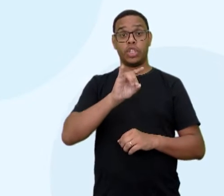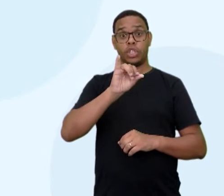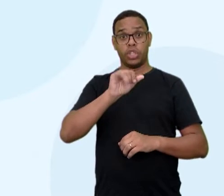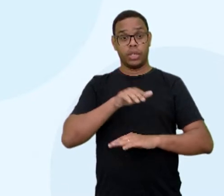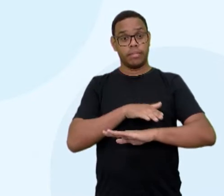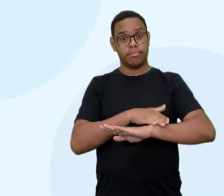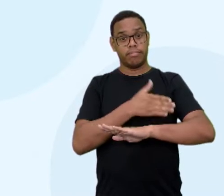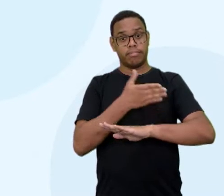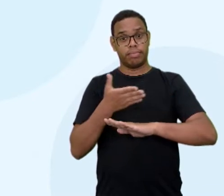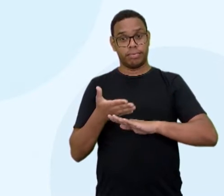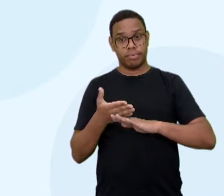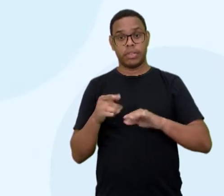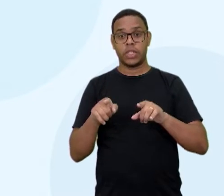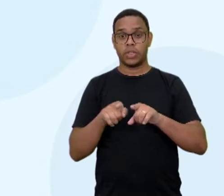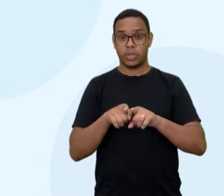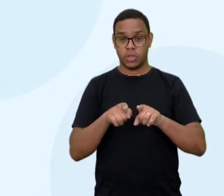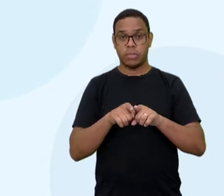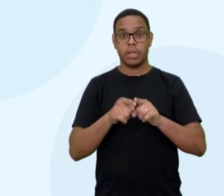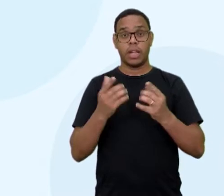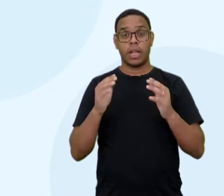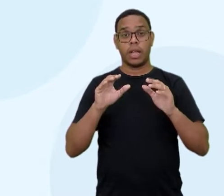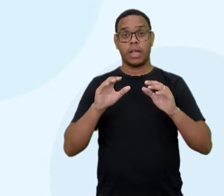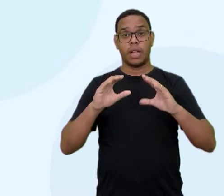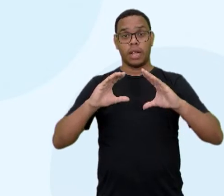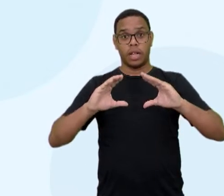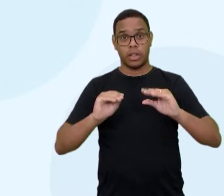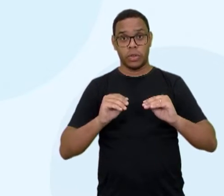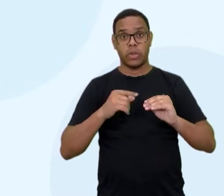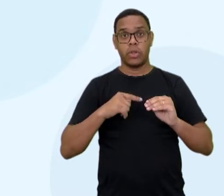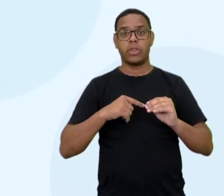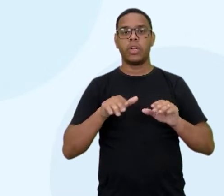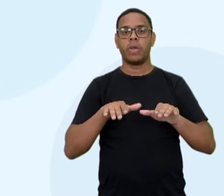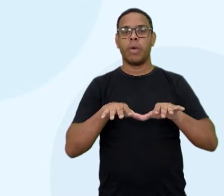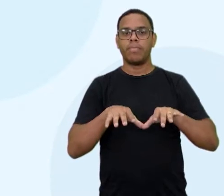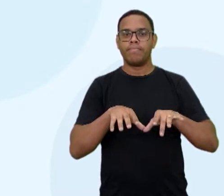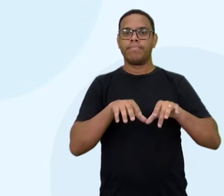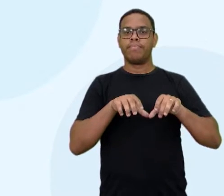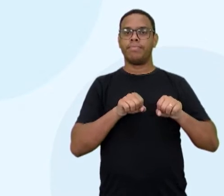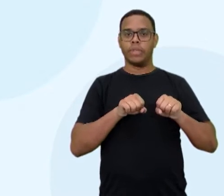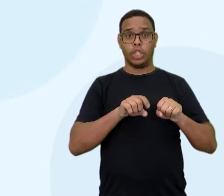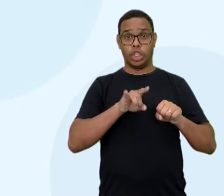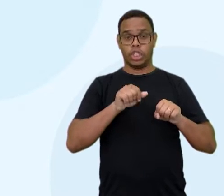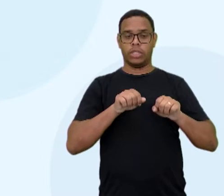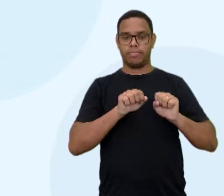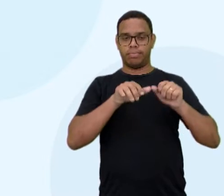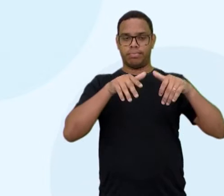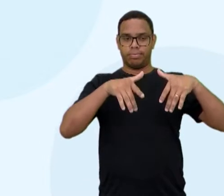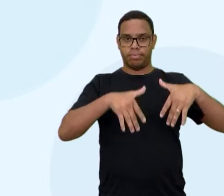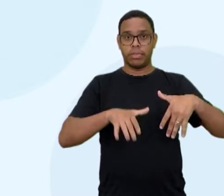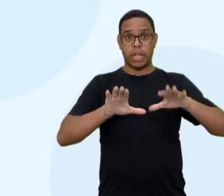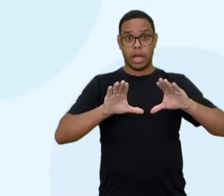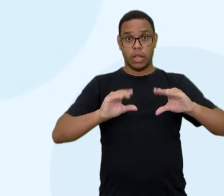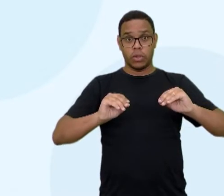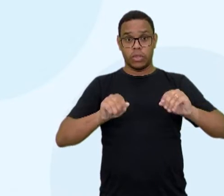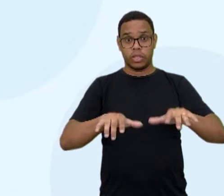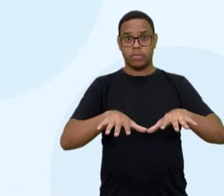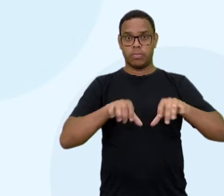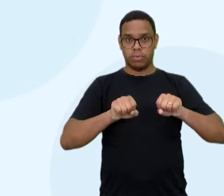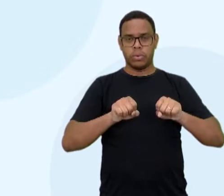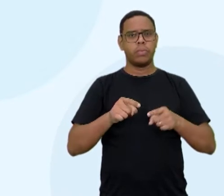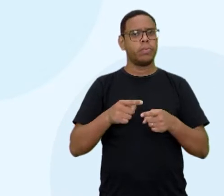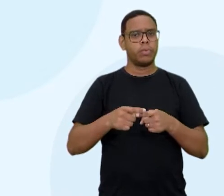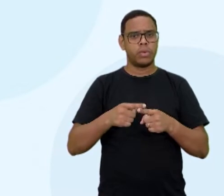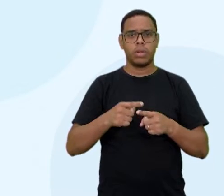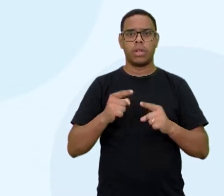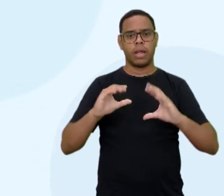dia e ela é suprimida durante a noite. Isso porque durante a noite a gente